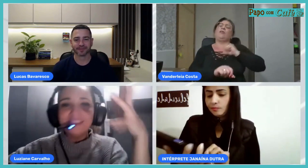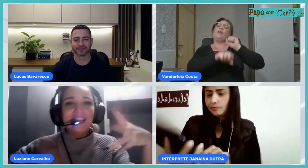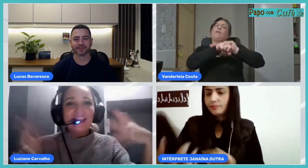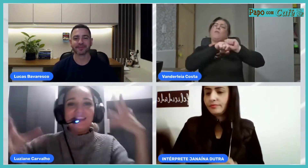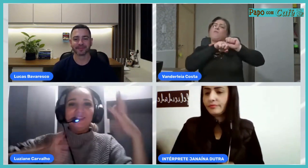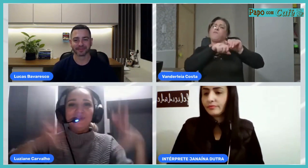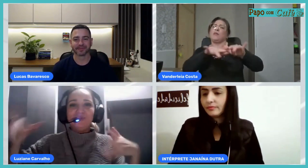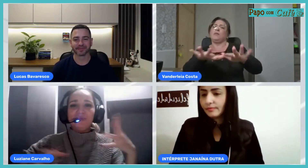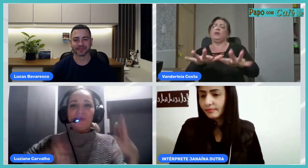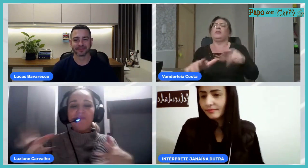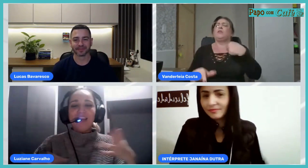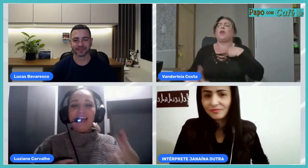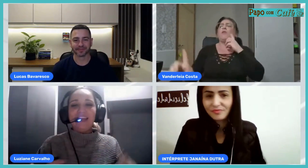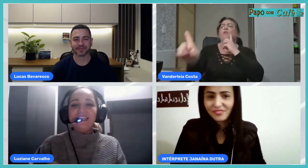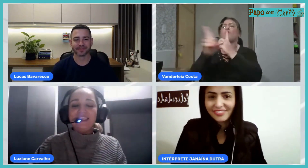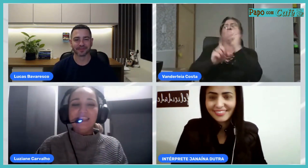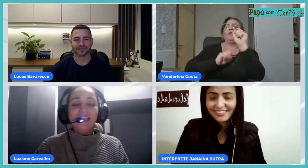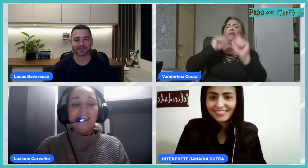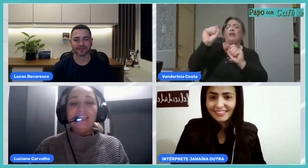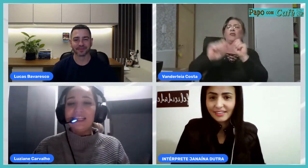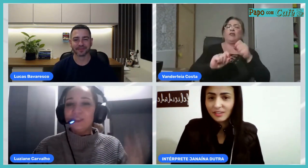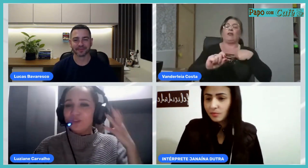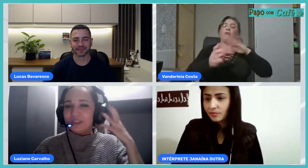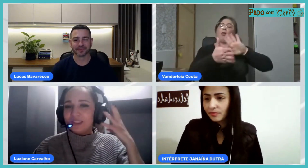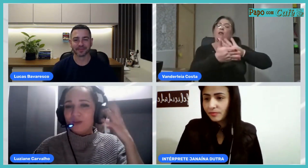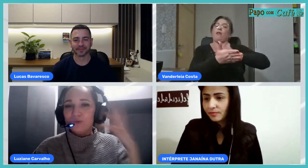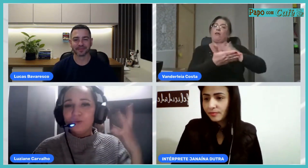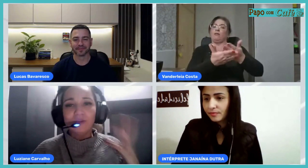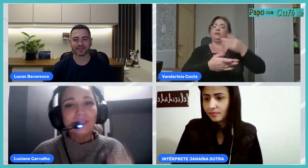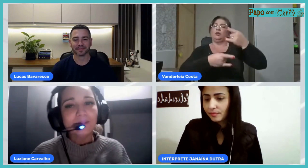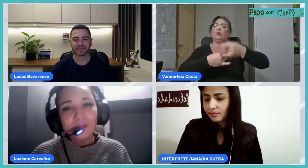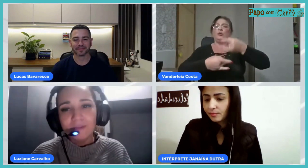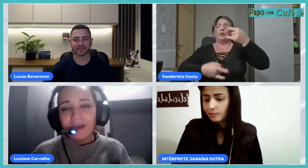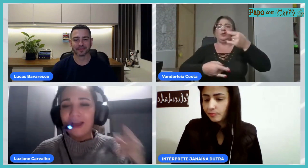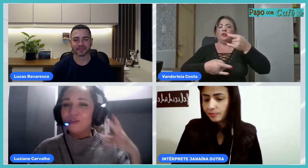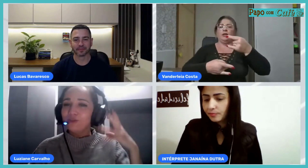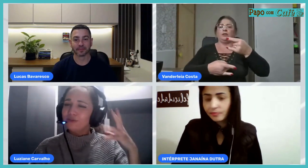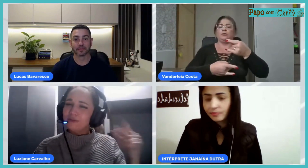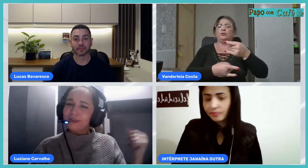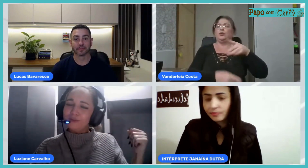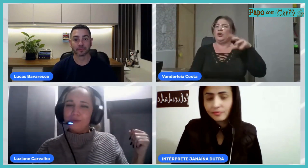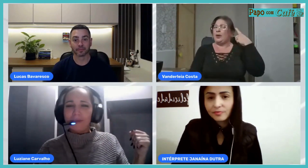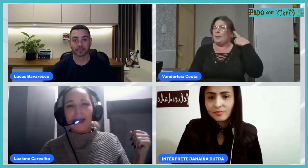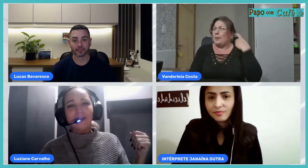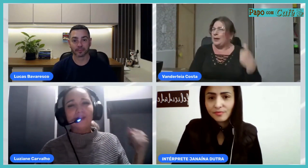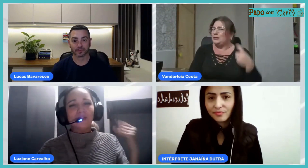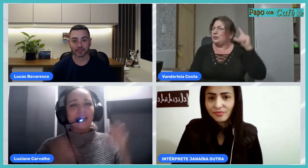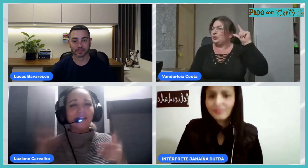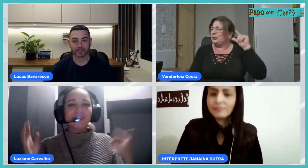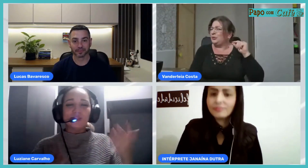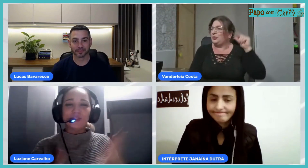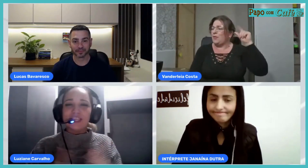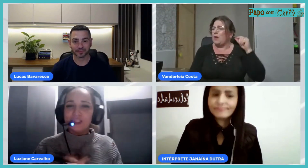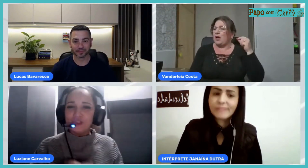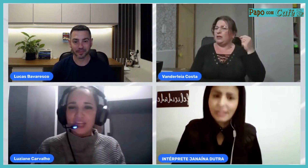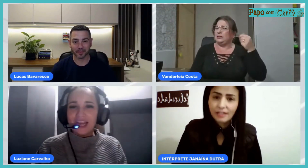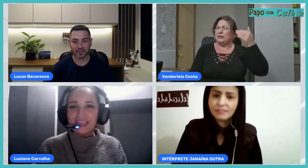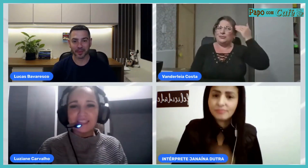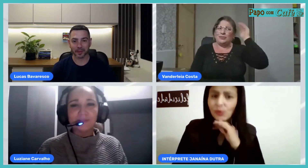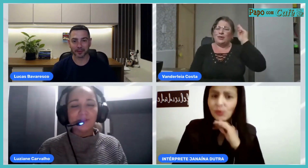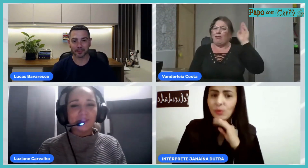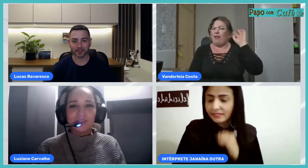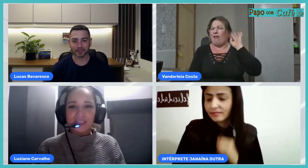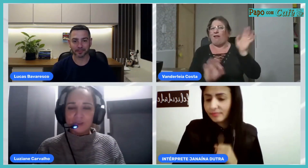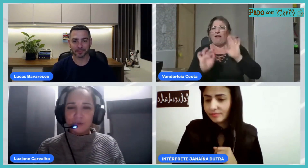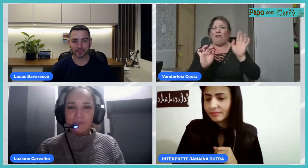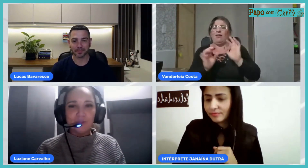traduzindo, né, no online, e aí eu dizia, o som tá muito baixo, e cada vez que eu saía de casa,